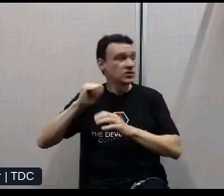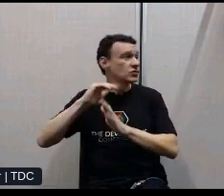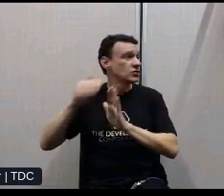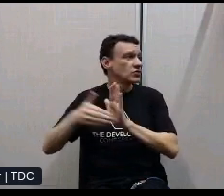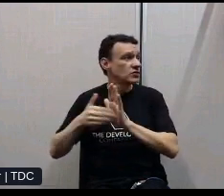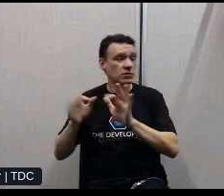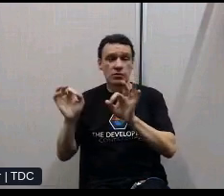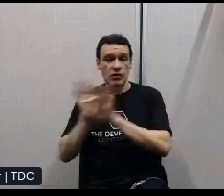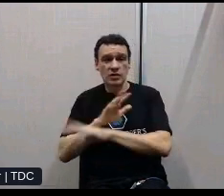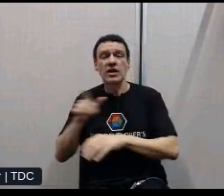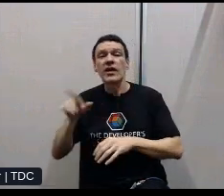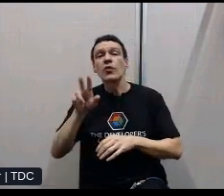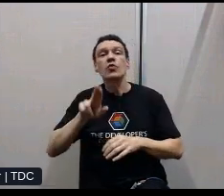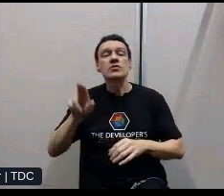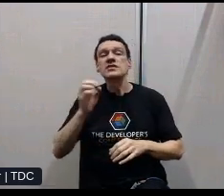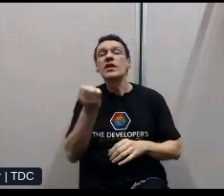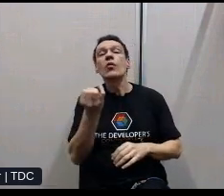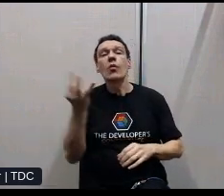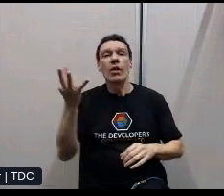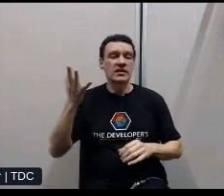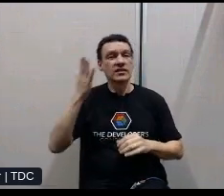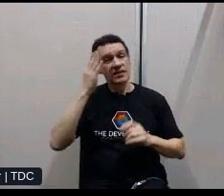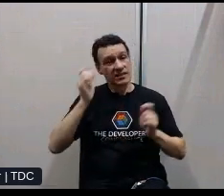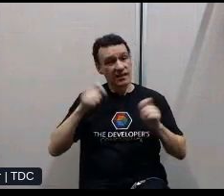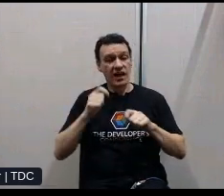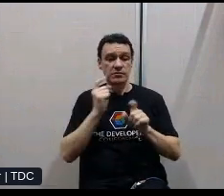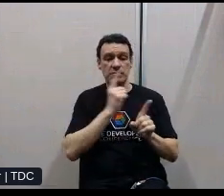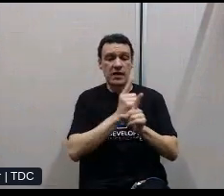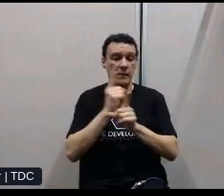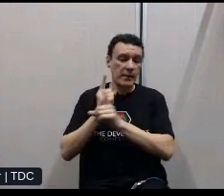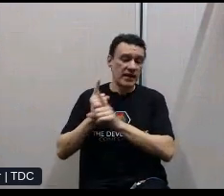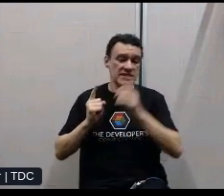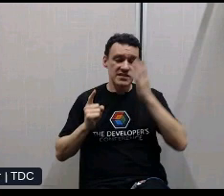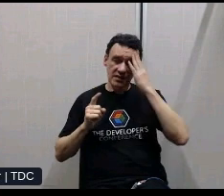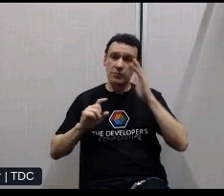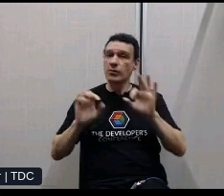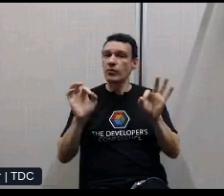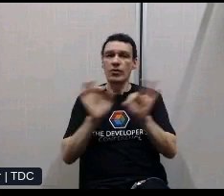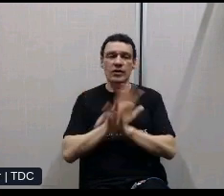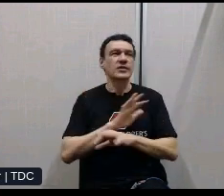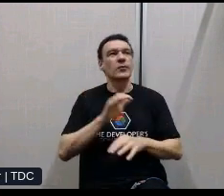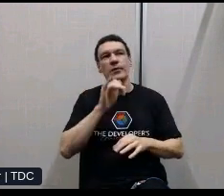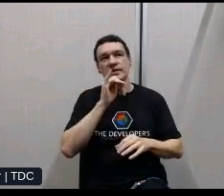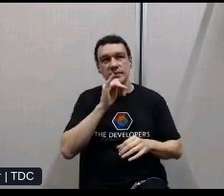utilizado. Então, de repente, você precisa que um idoso ou uma pessoa que acabou de